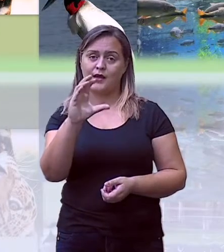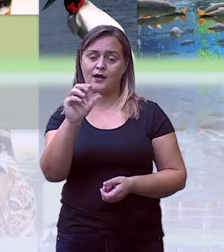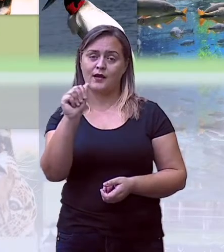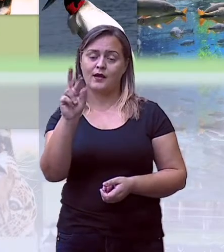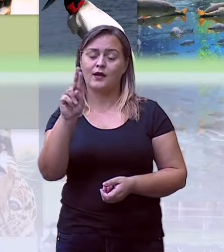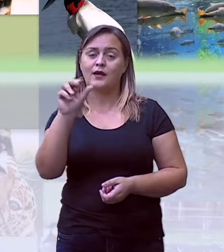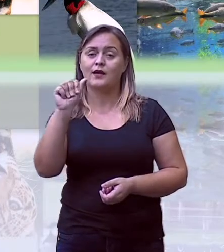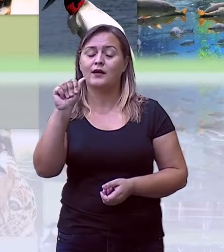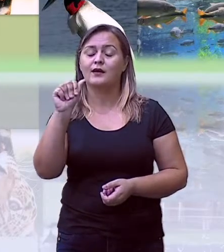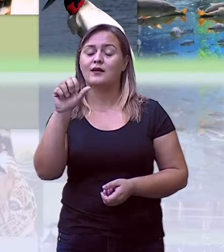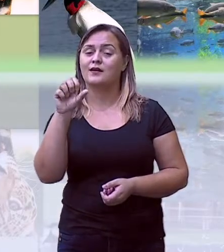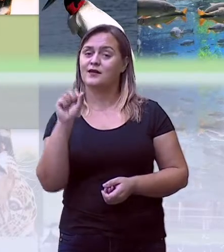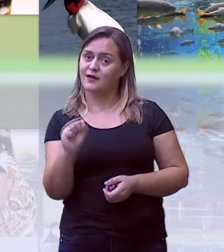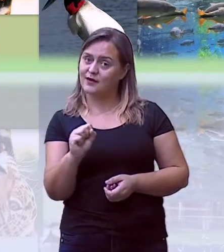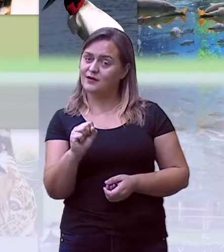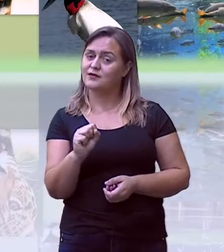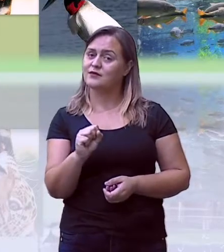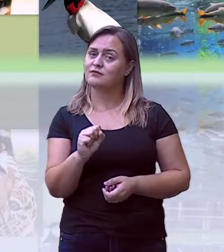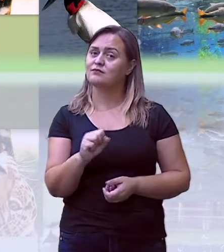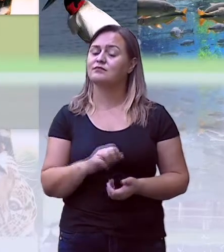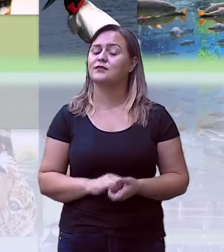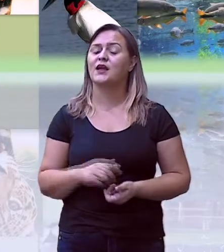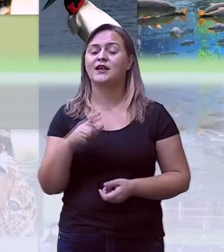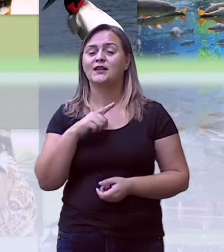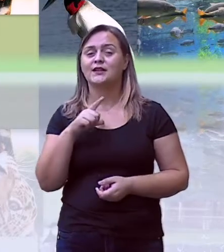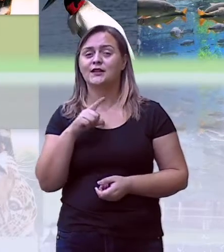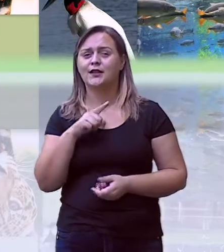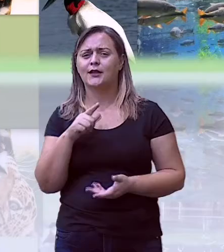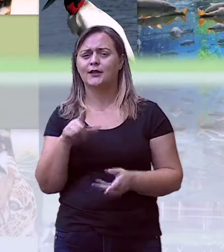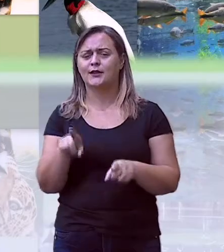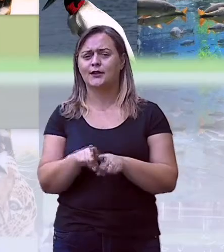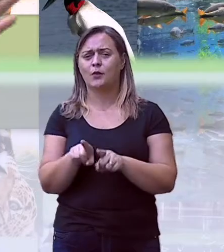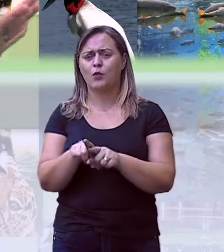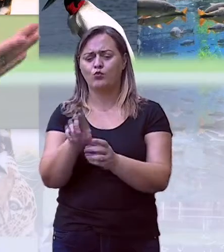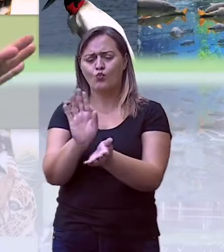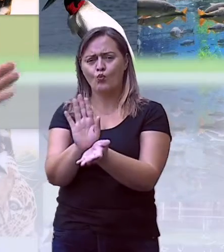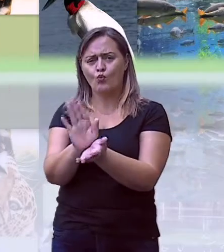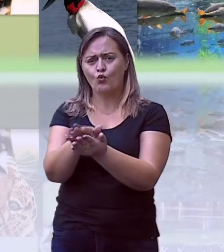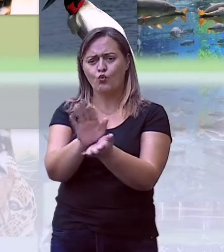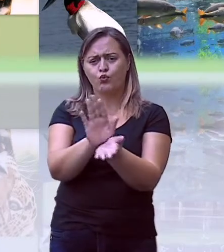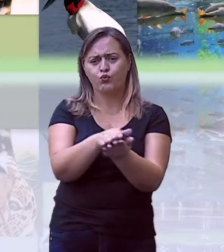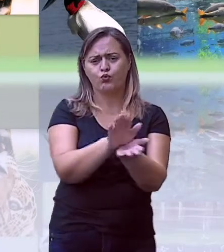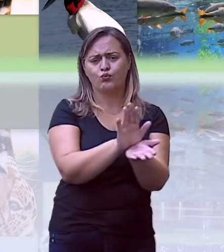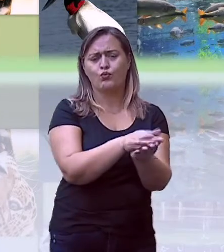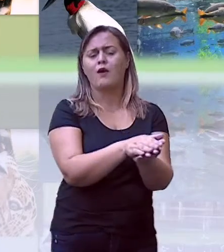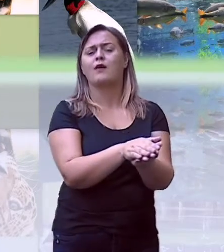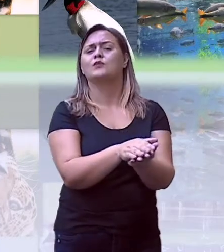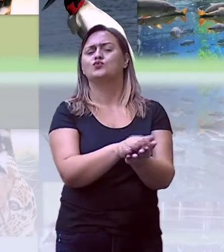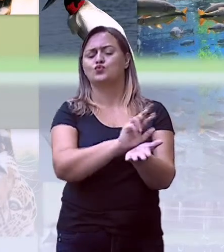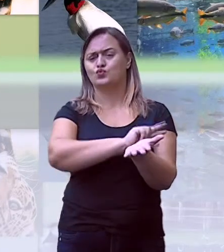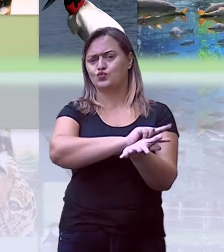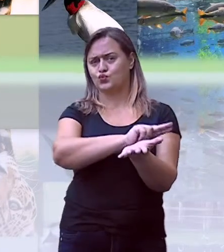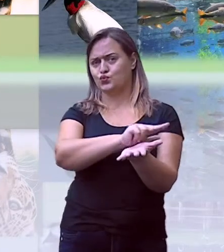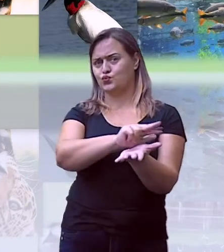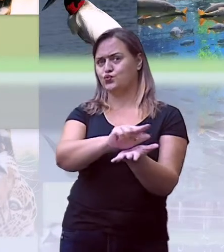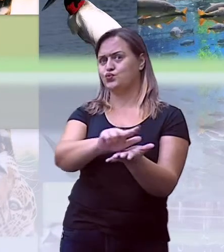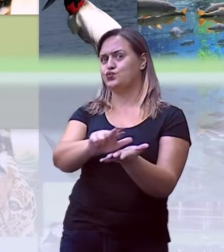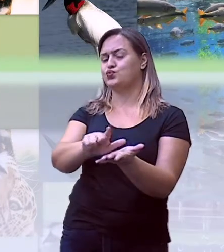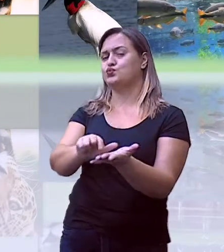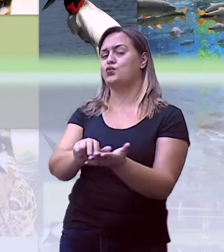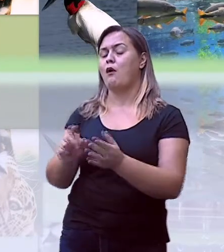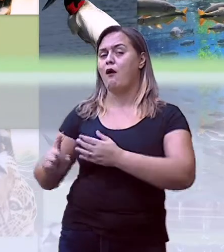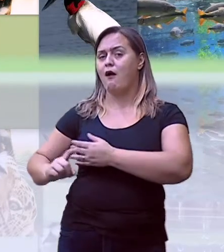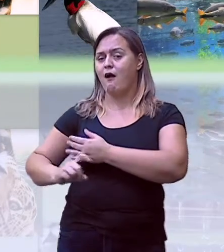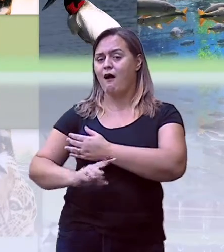curicas, répteis como jacarés, das mais diversas espécies,